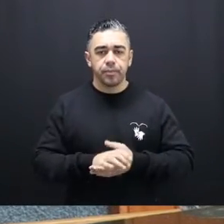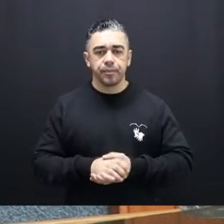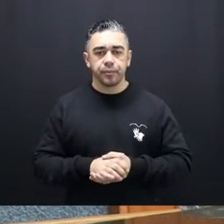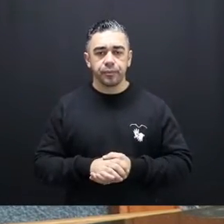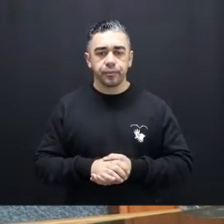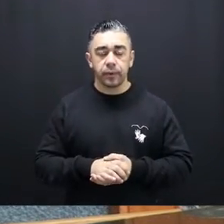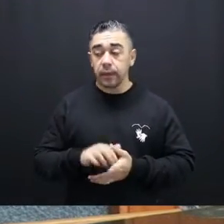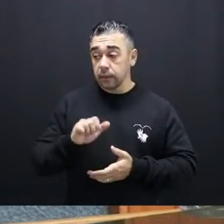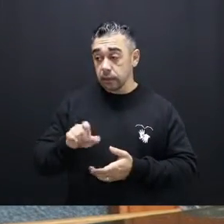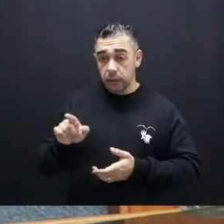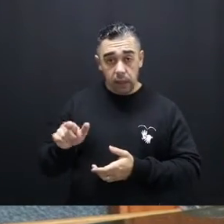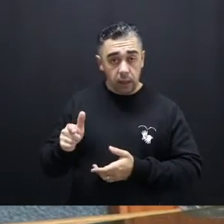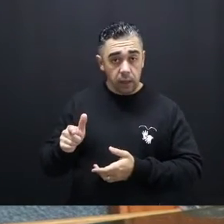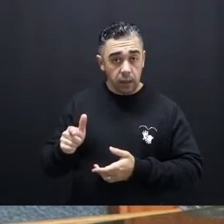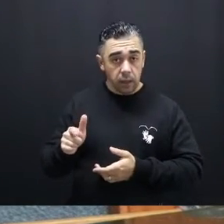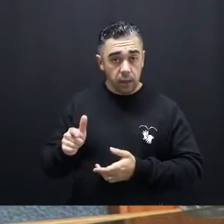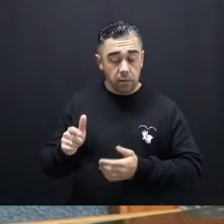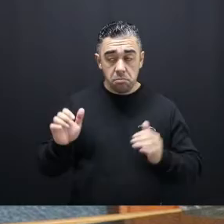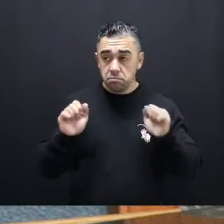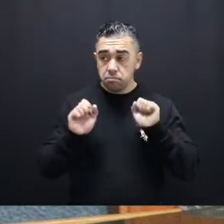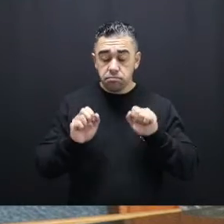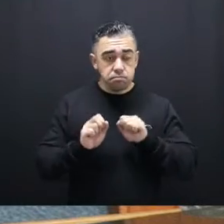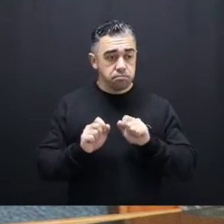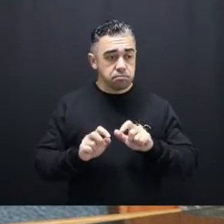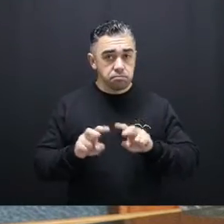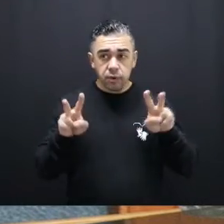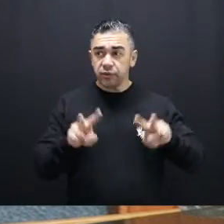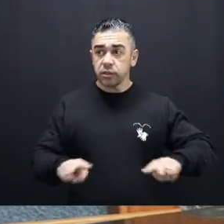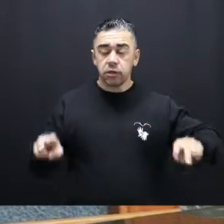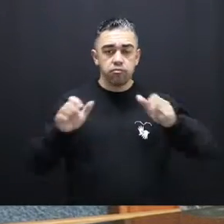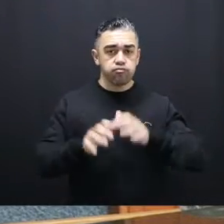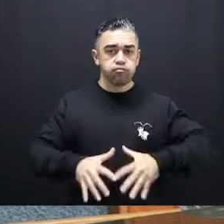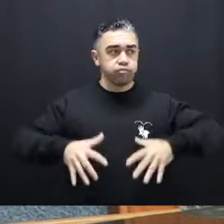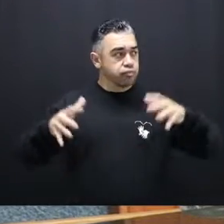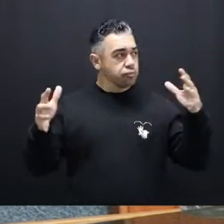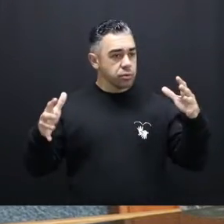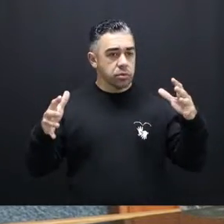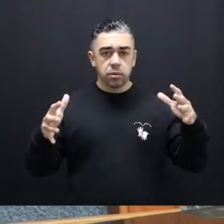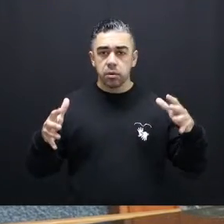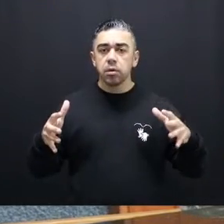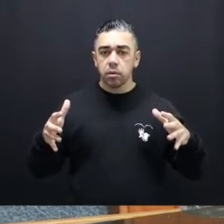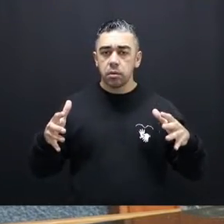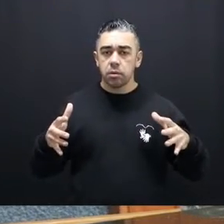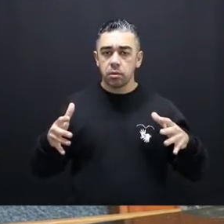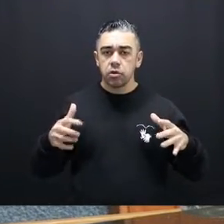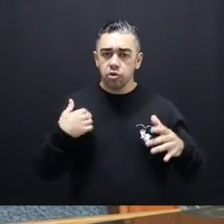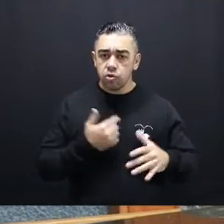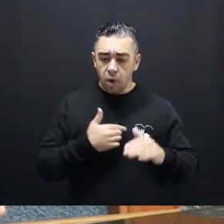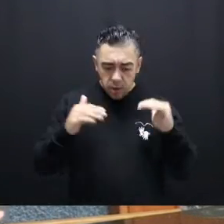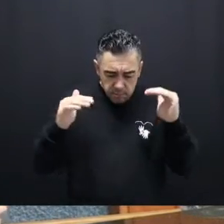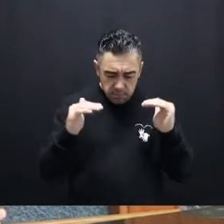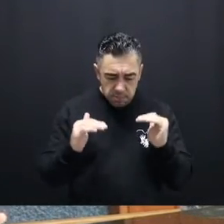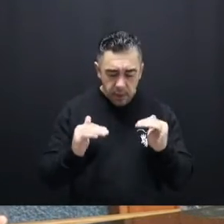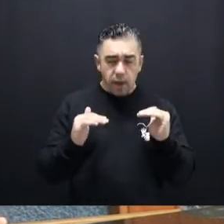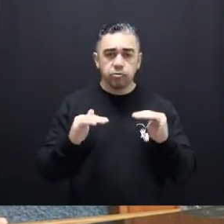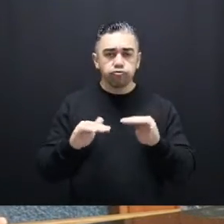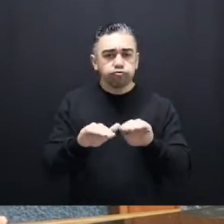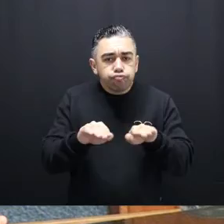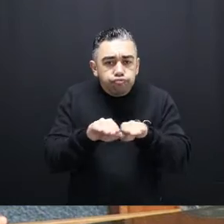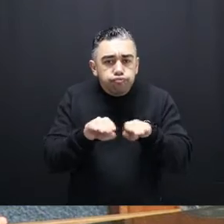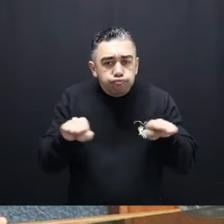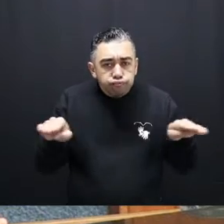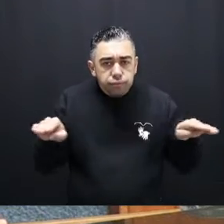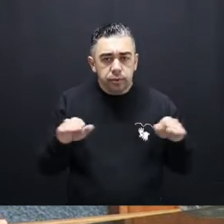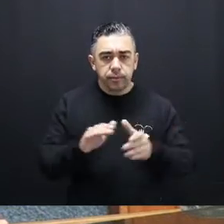e se ela não tivesse essa visão macro ela não ia ser prefeita eu falo que medianos ficam na média